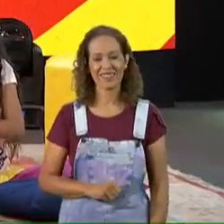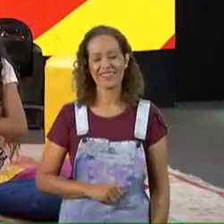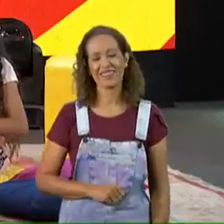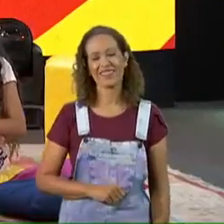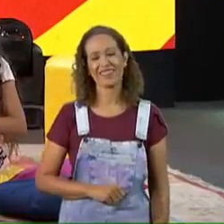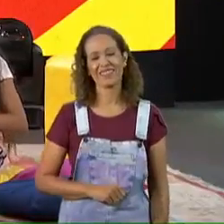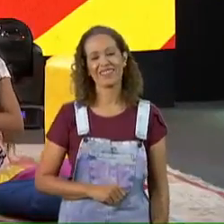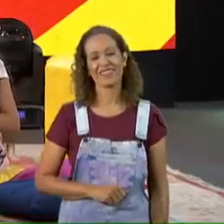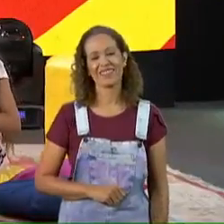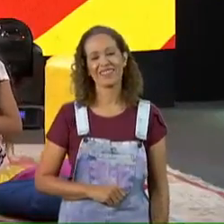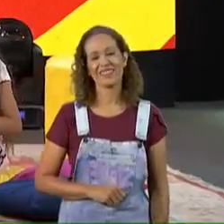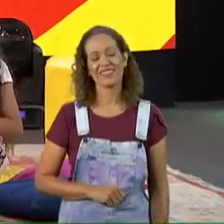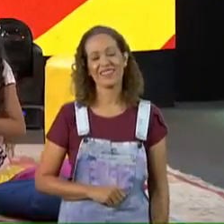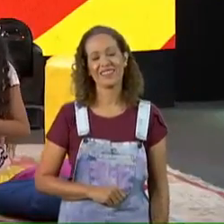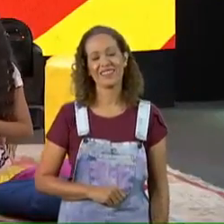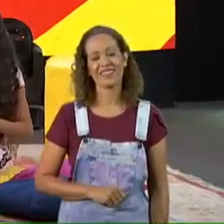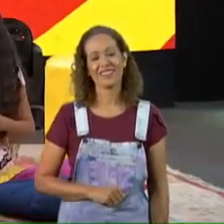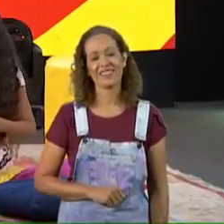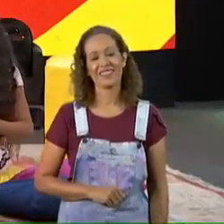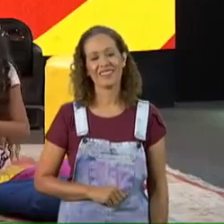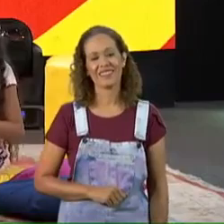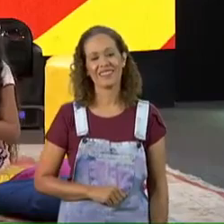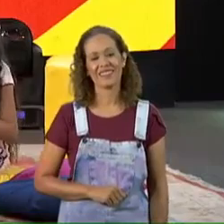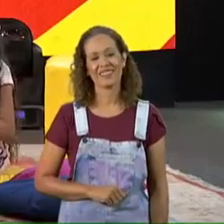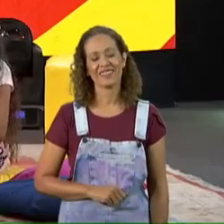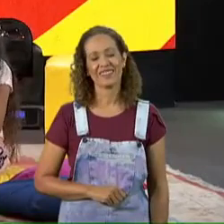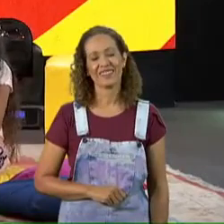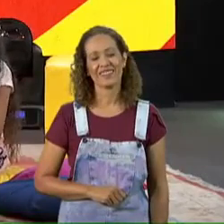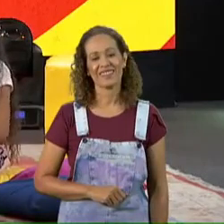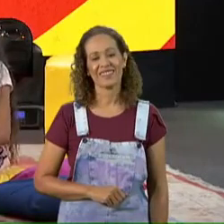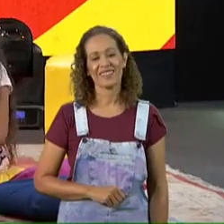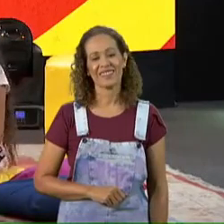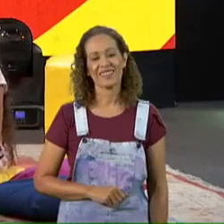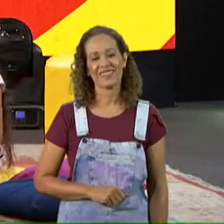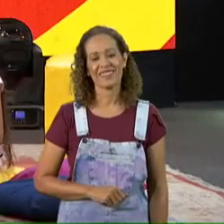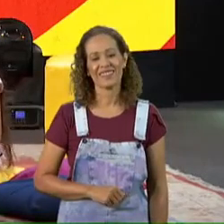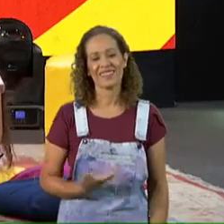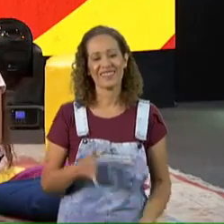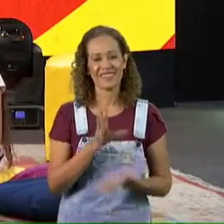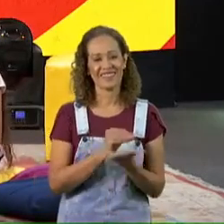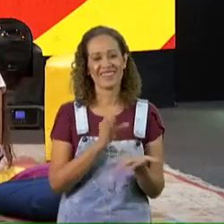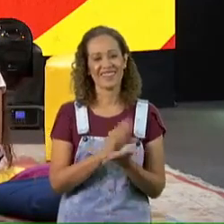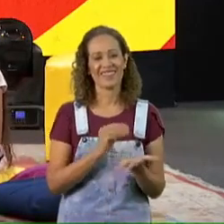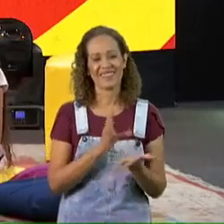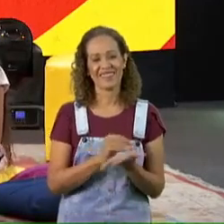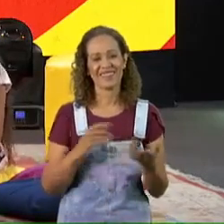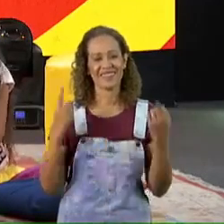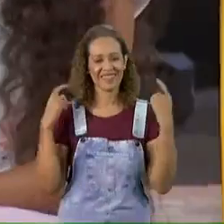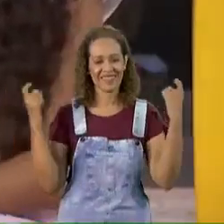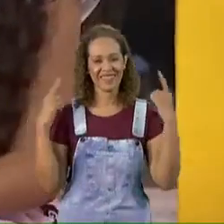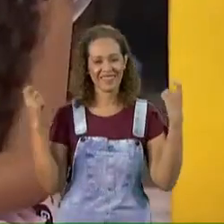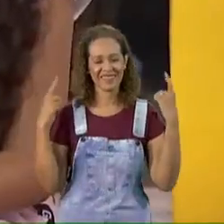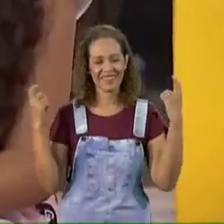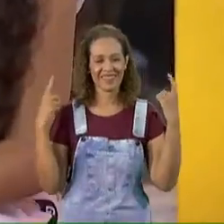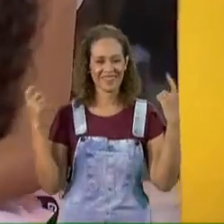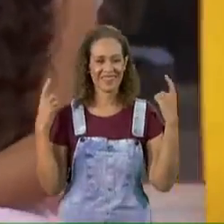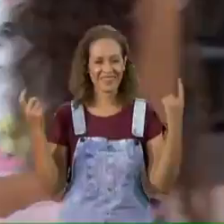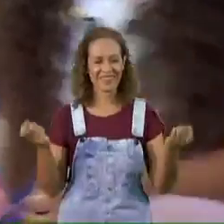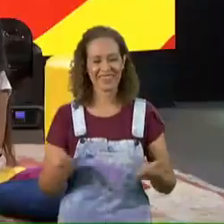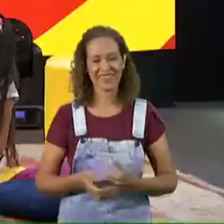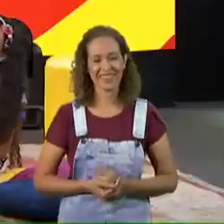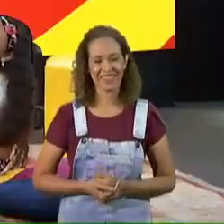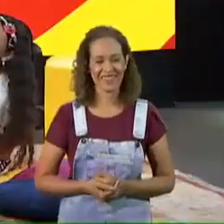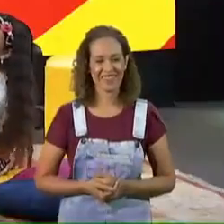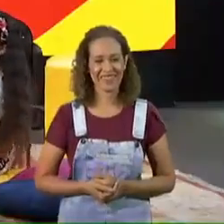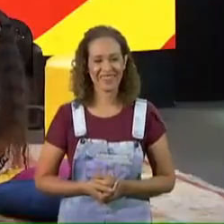Vai. Ai, como é que faz um cavalo? Vai, vai. Olha lá pra câmera e faz. Não,